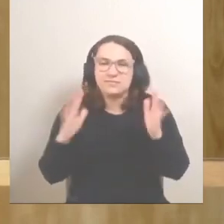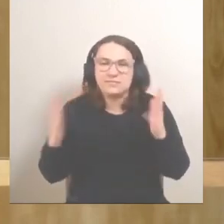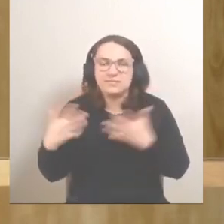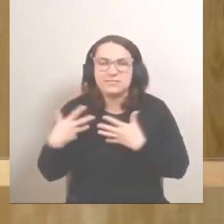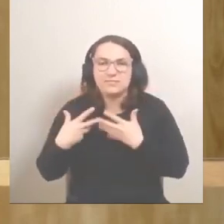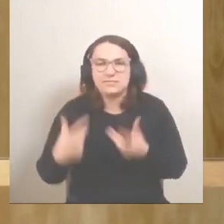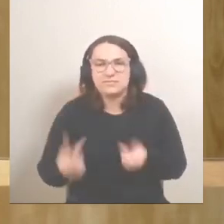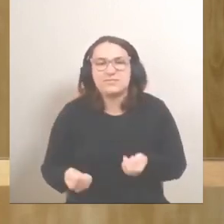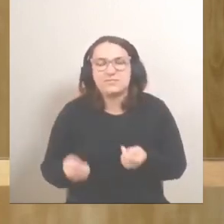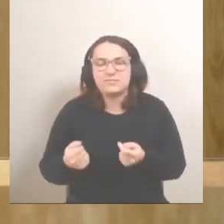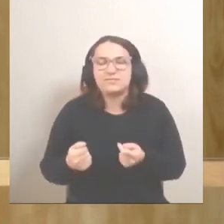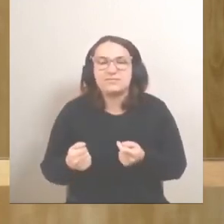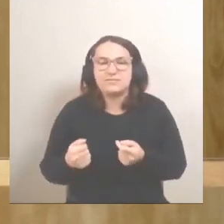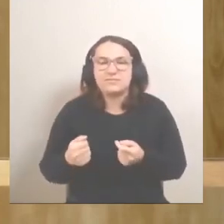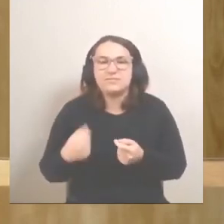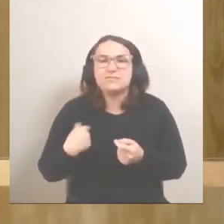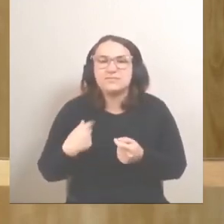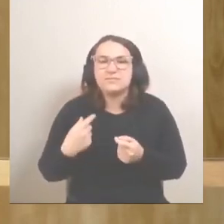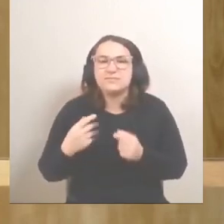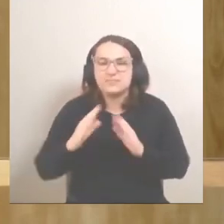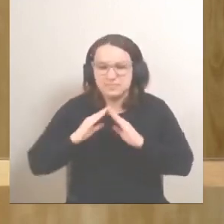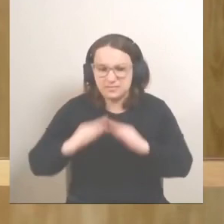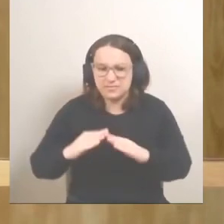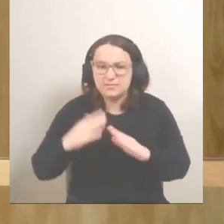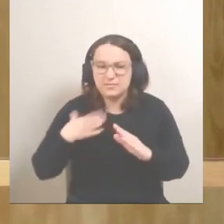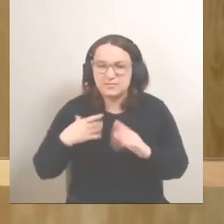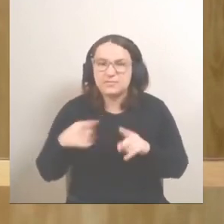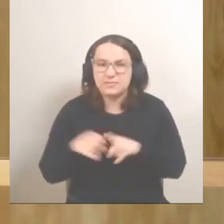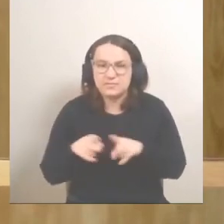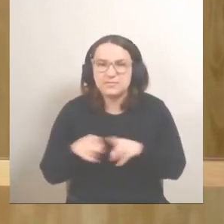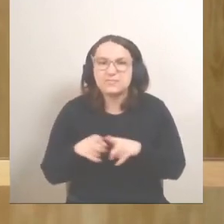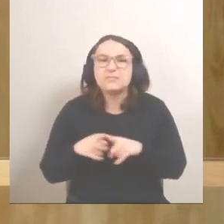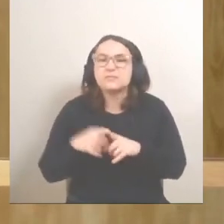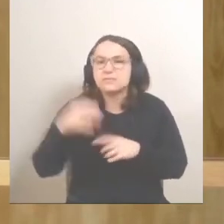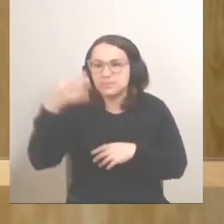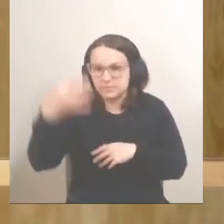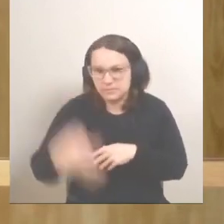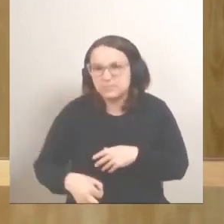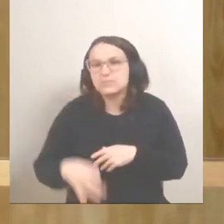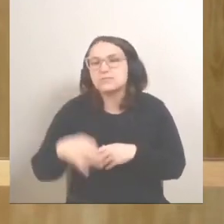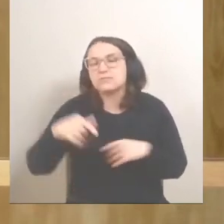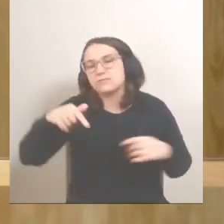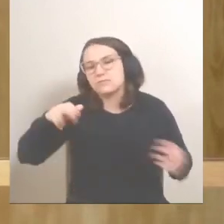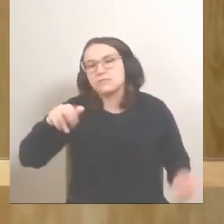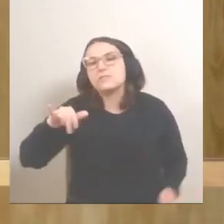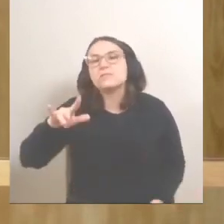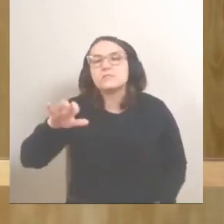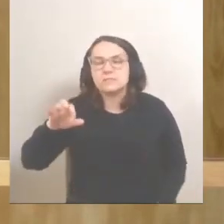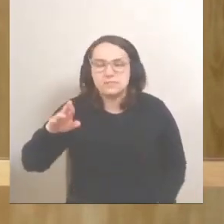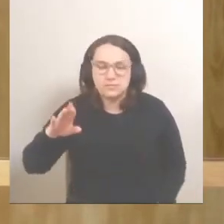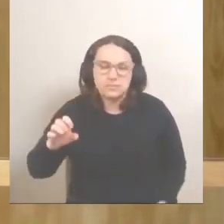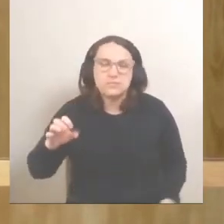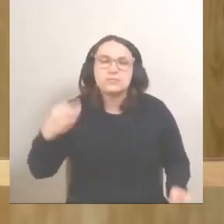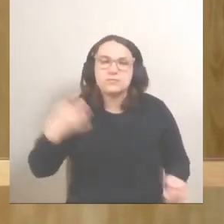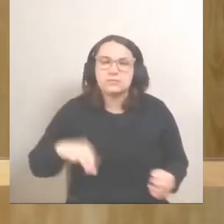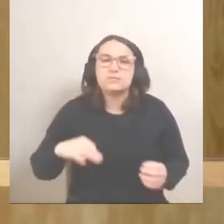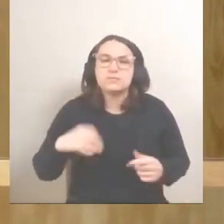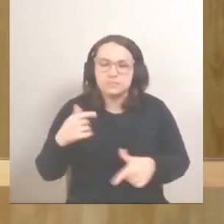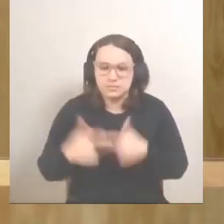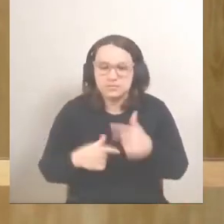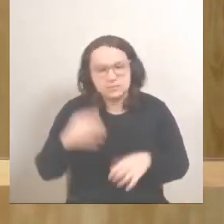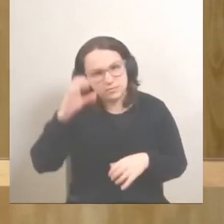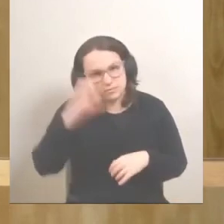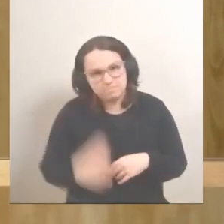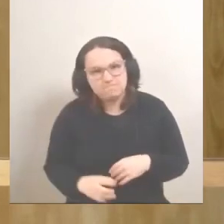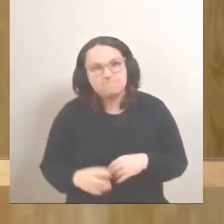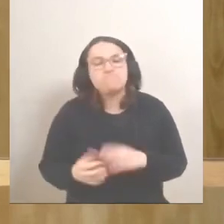convidada por ele, inclusive, ele também fez pedidos, né, Guilherme? E está muito certo. Você falou sobre o exercício da cidadania, e é isso.